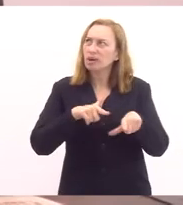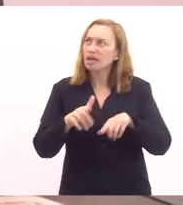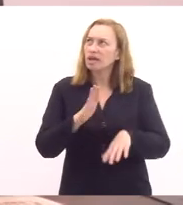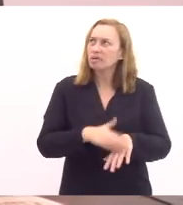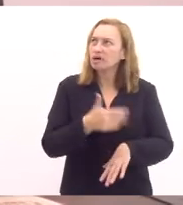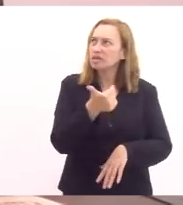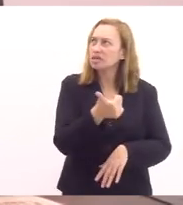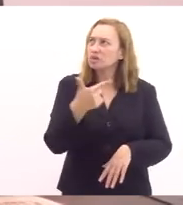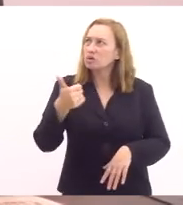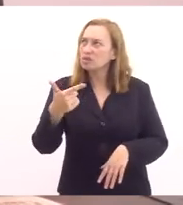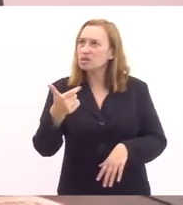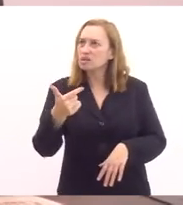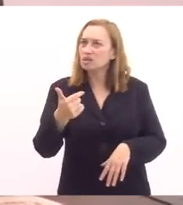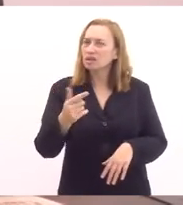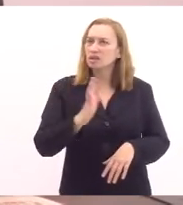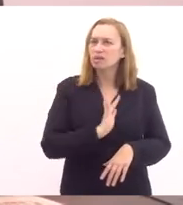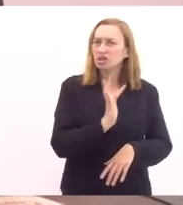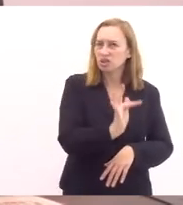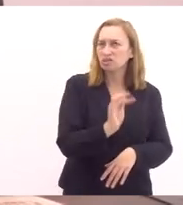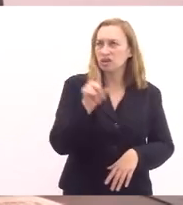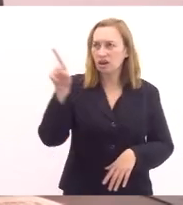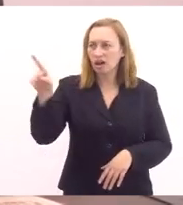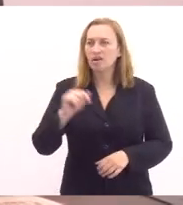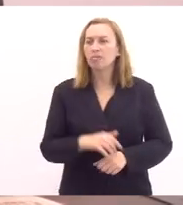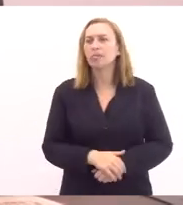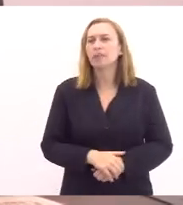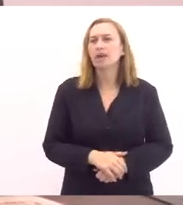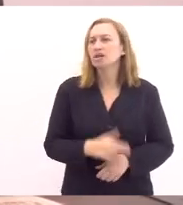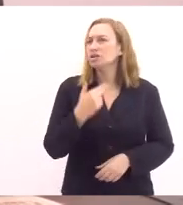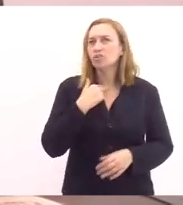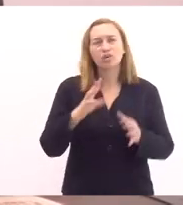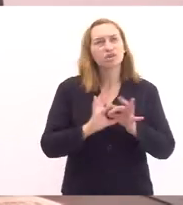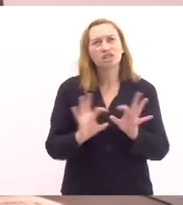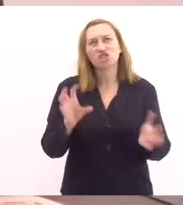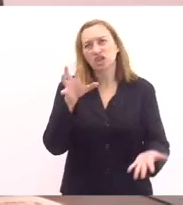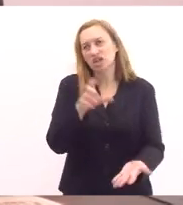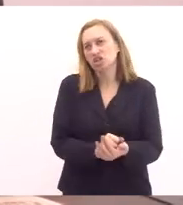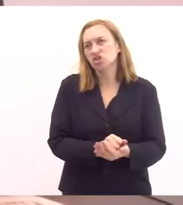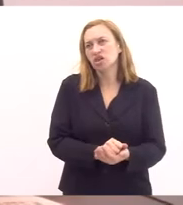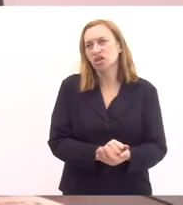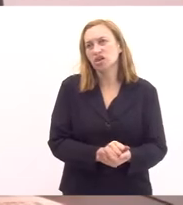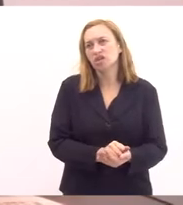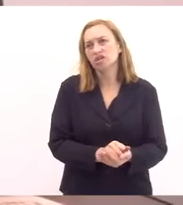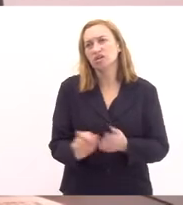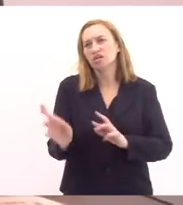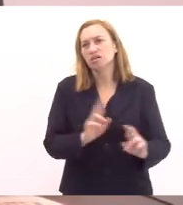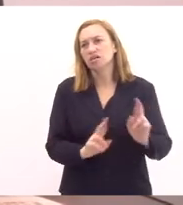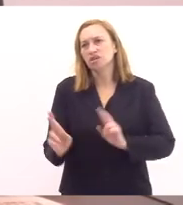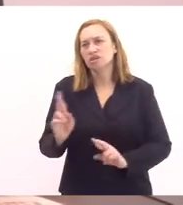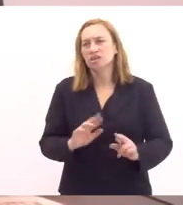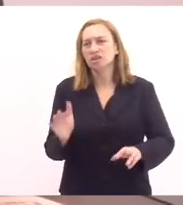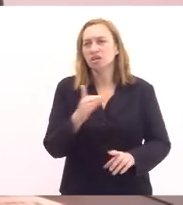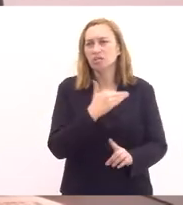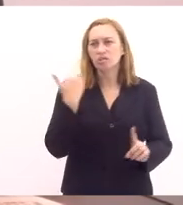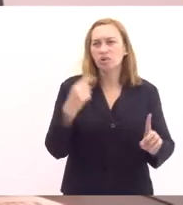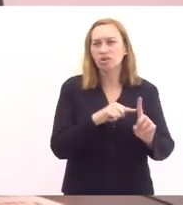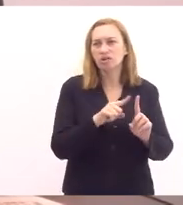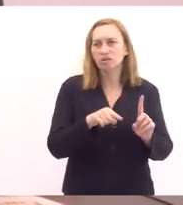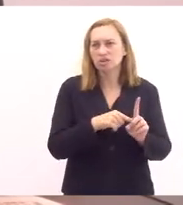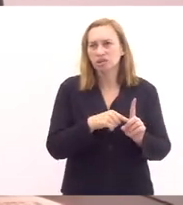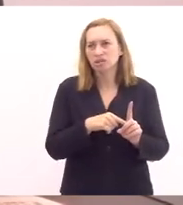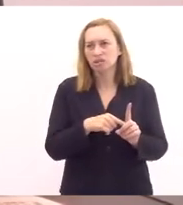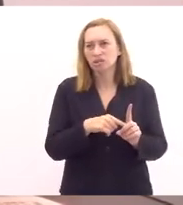na Baixada Fluminense na promotoria de saúde de lá e não posso deixar de registrar que em relação à questão da mortalidade materna